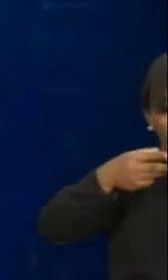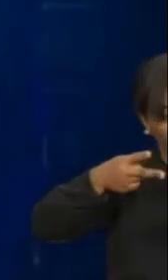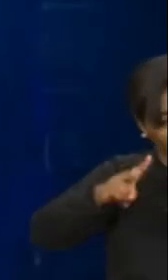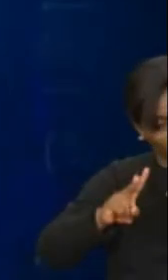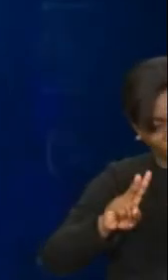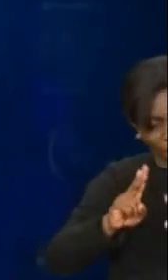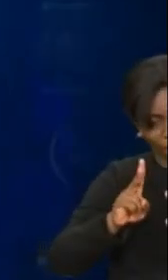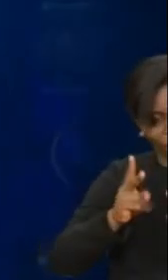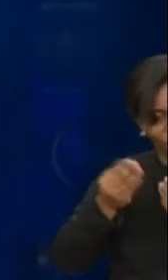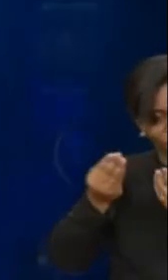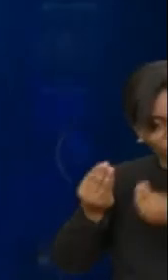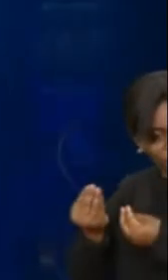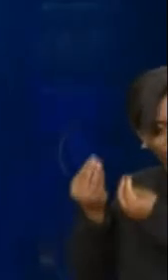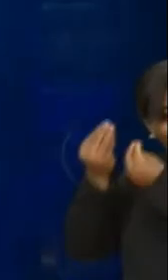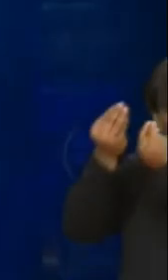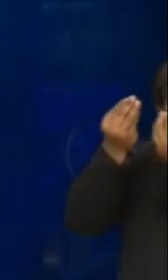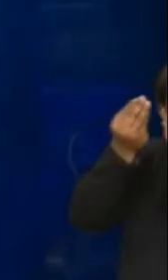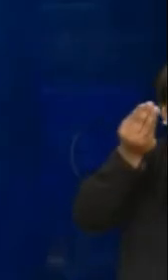E que eu sei o tempo certo